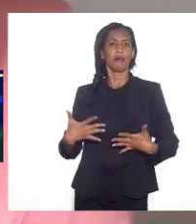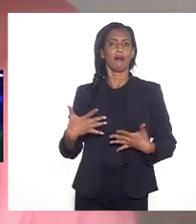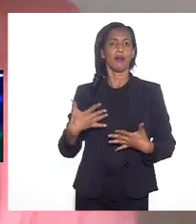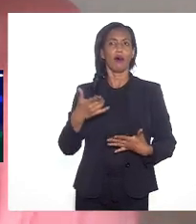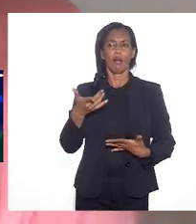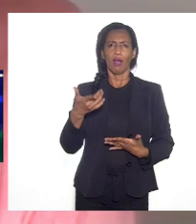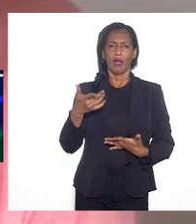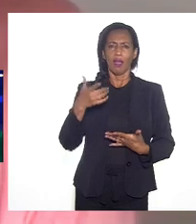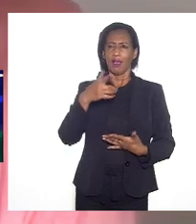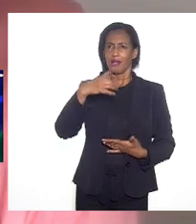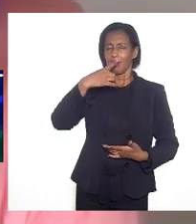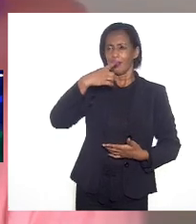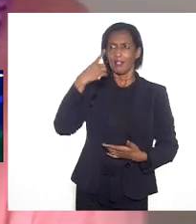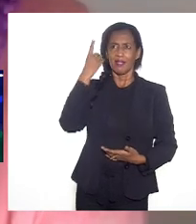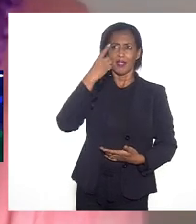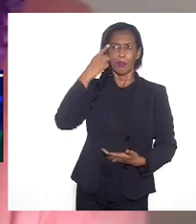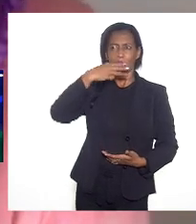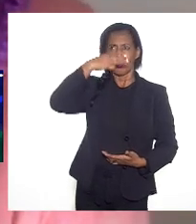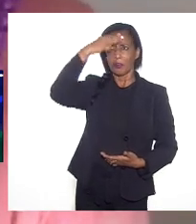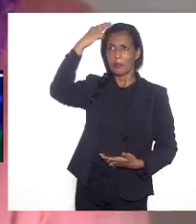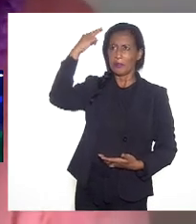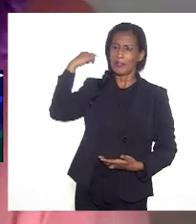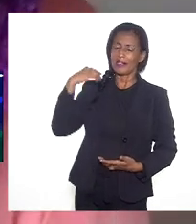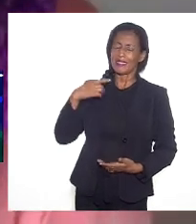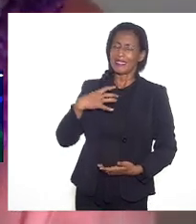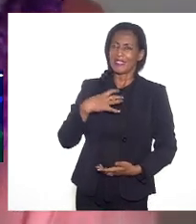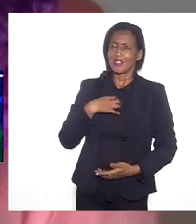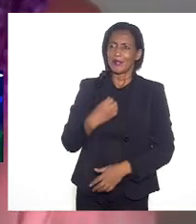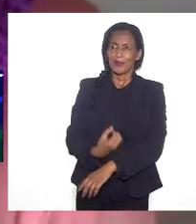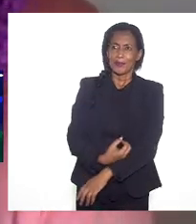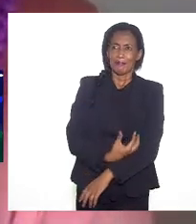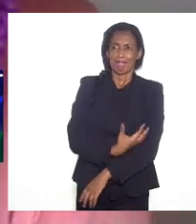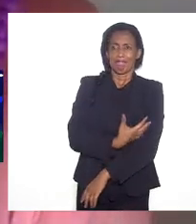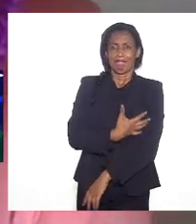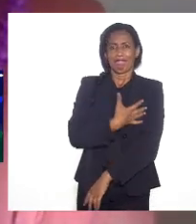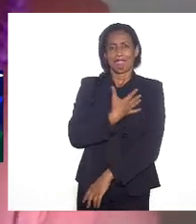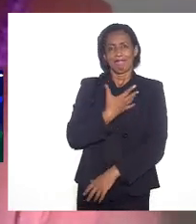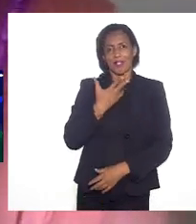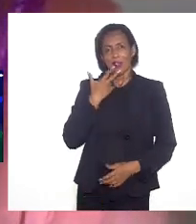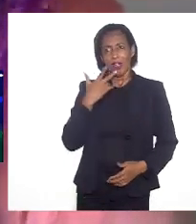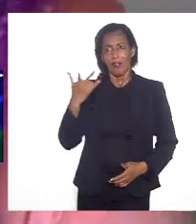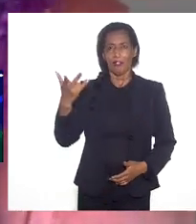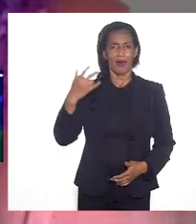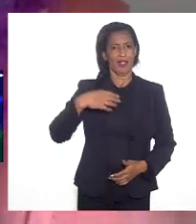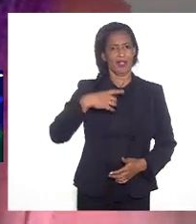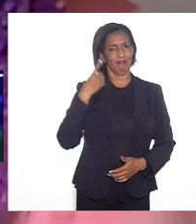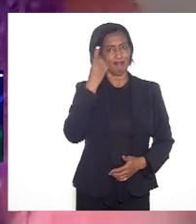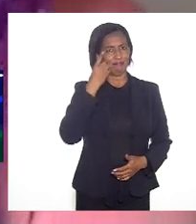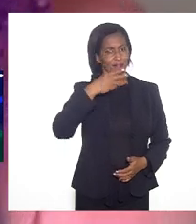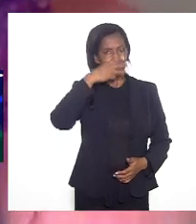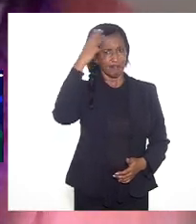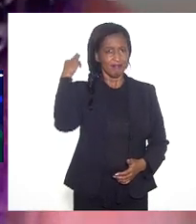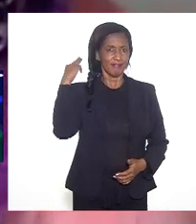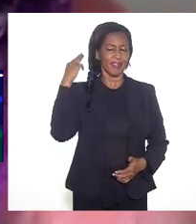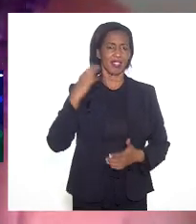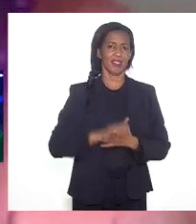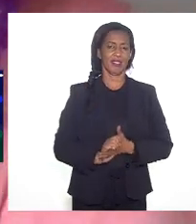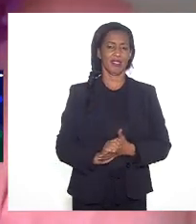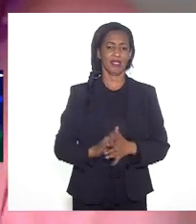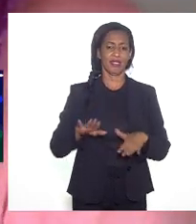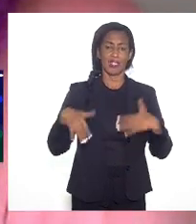Márcio Pacheco. Eu fiquei extremamente emocionada com a reflexão que trouxe o deputado e ainda